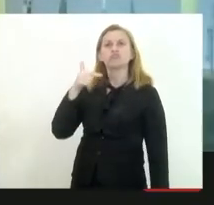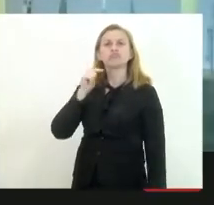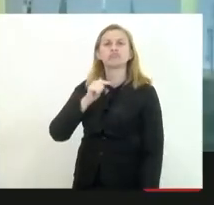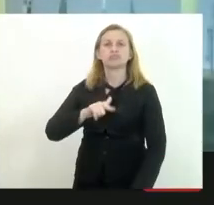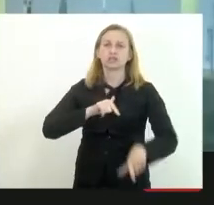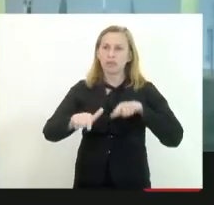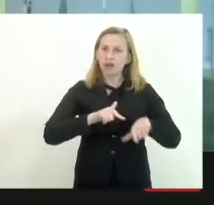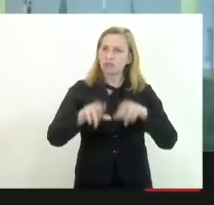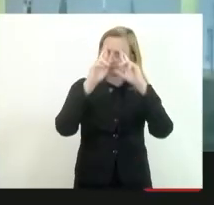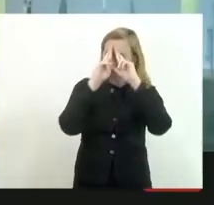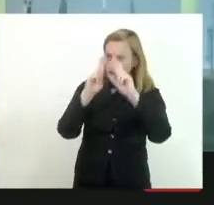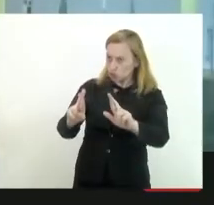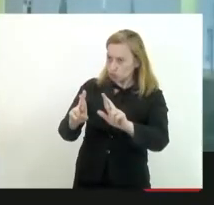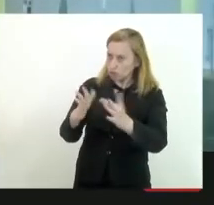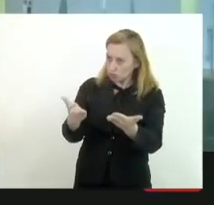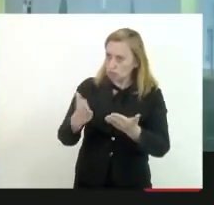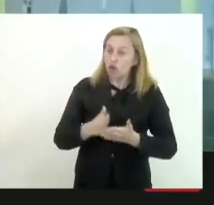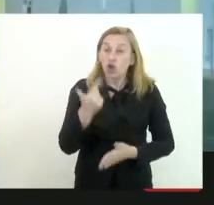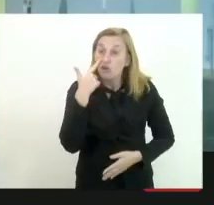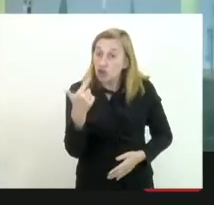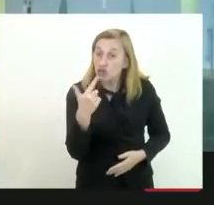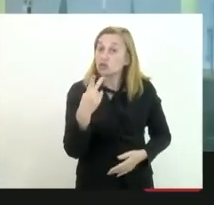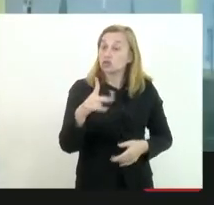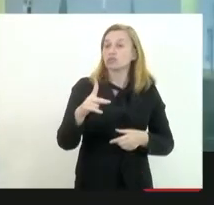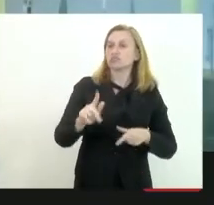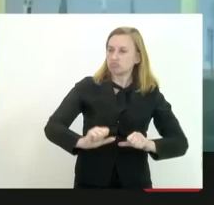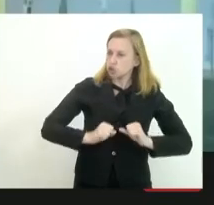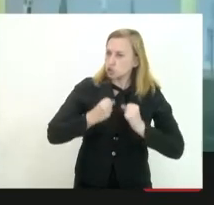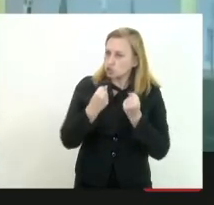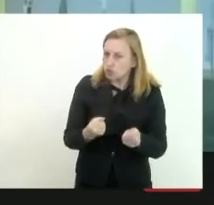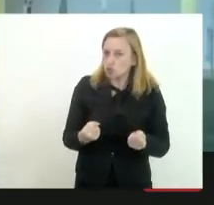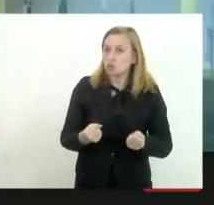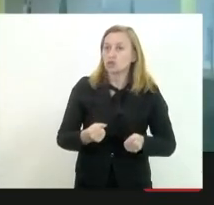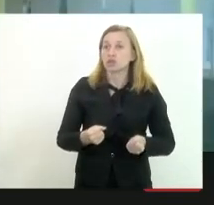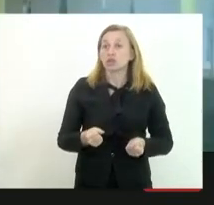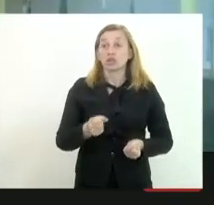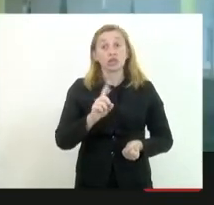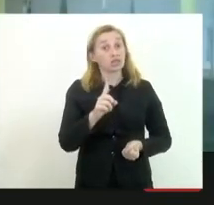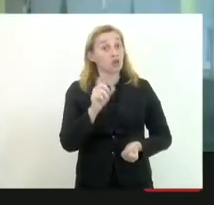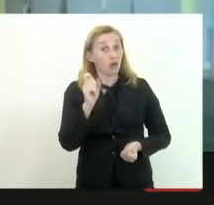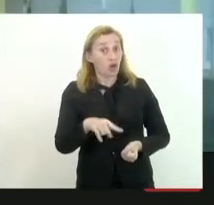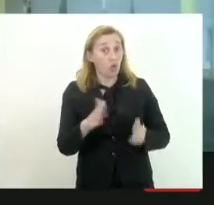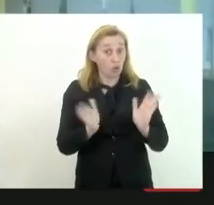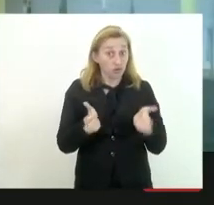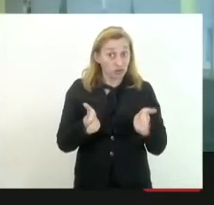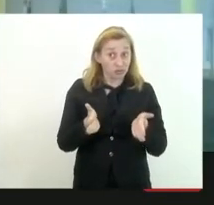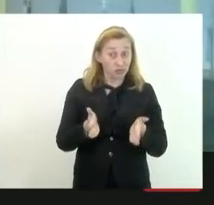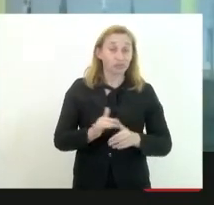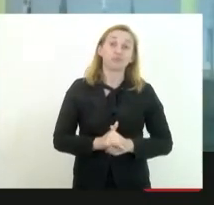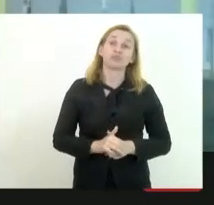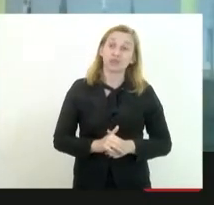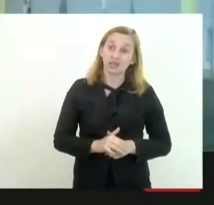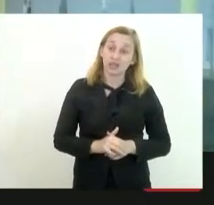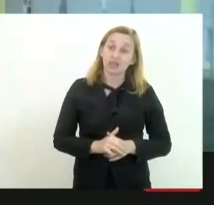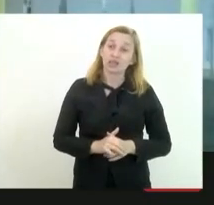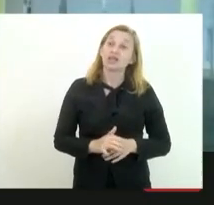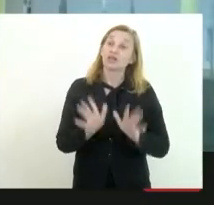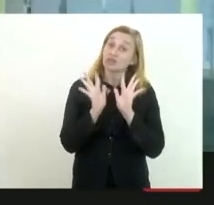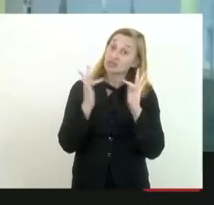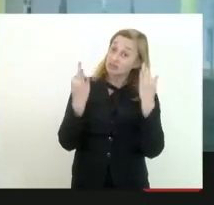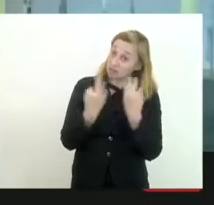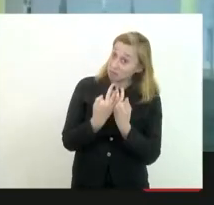respeito o seu trabalho, eu vejo o seu empenho, que não é de hoje e que é uma coisa de